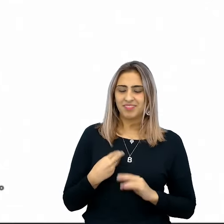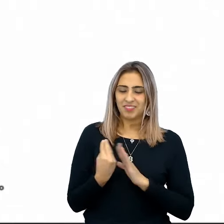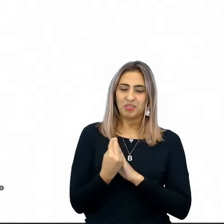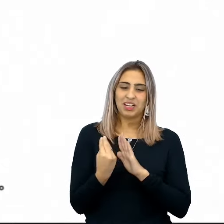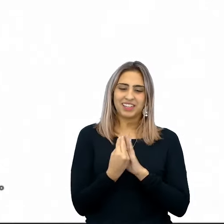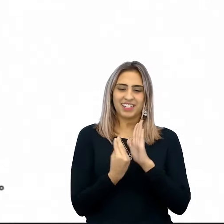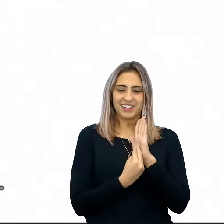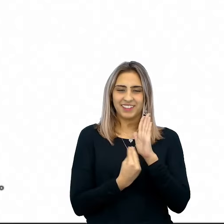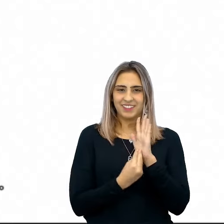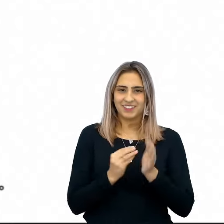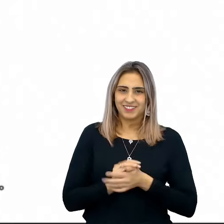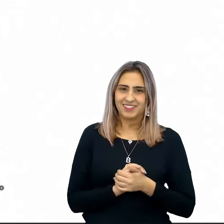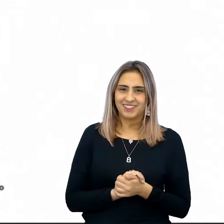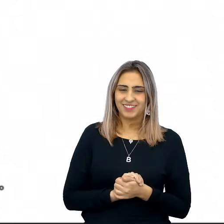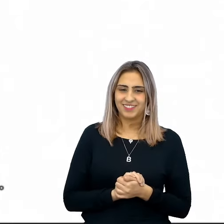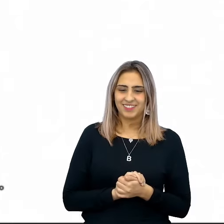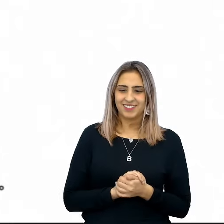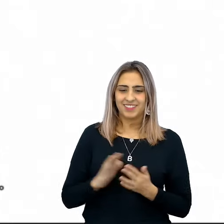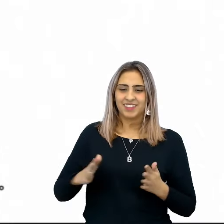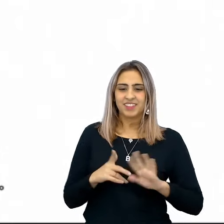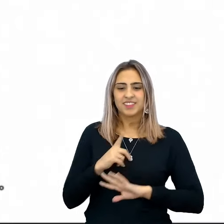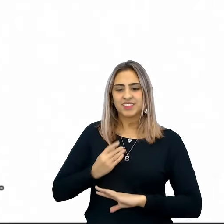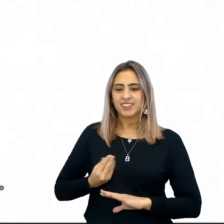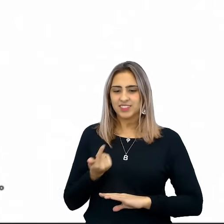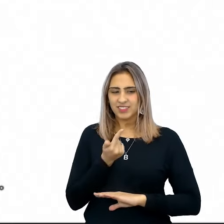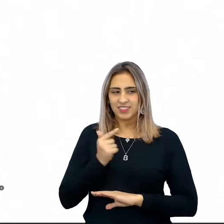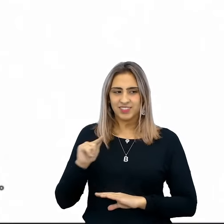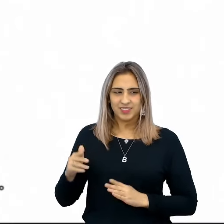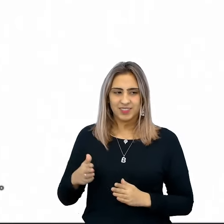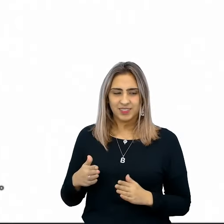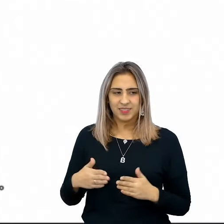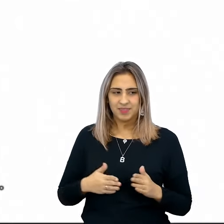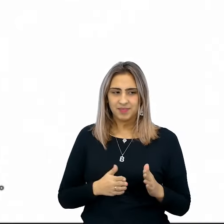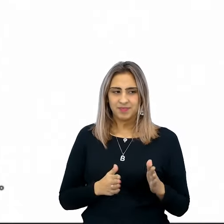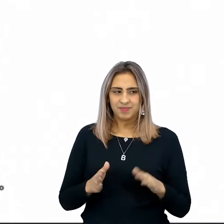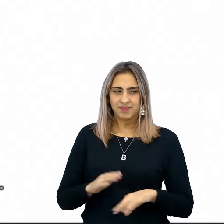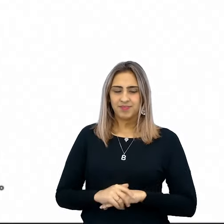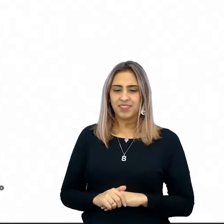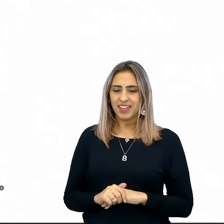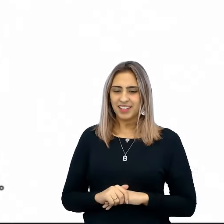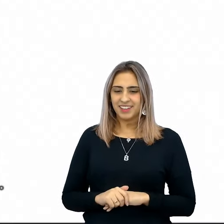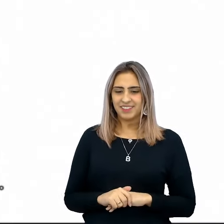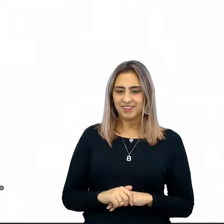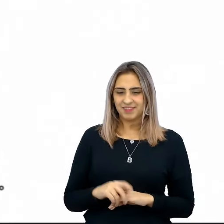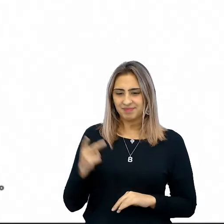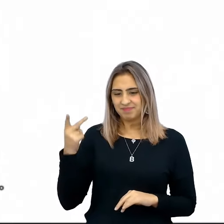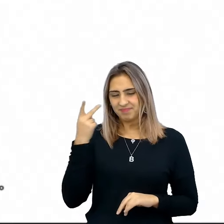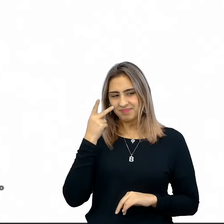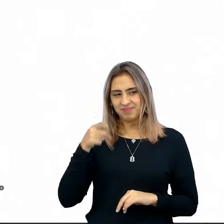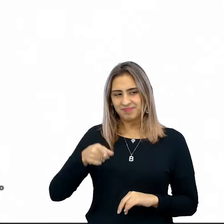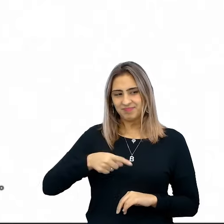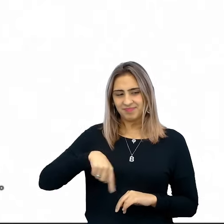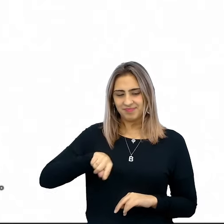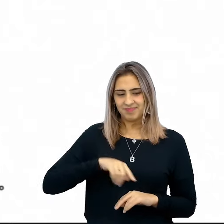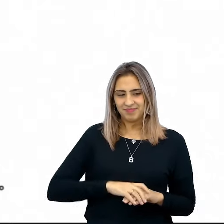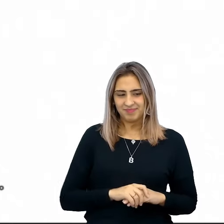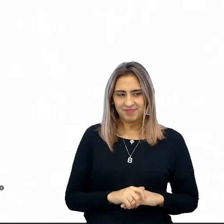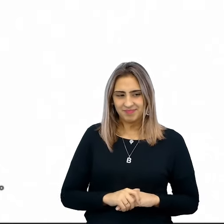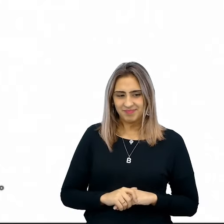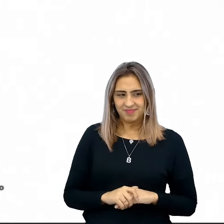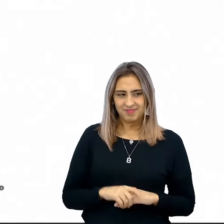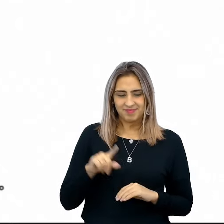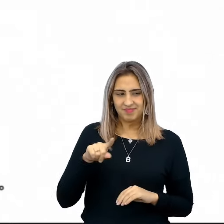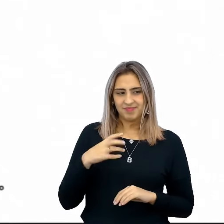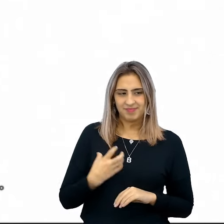existem só um caminho, existem outros caminhos que se levam à mesma resposta, né? No caso, a resposta certa. Então, explorar esse